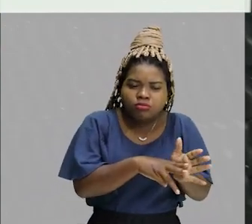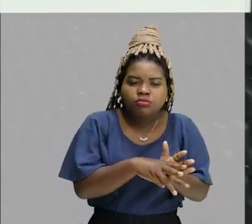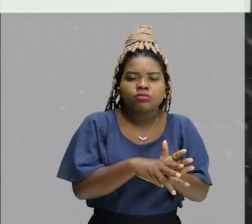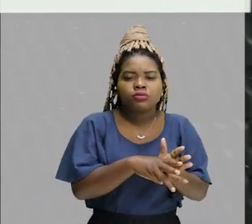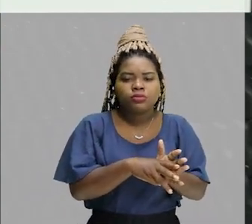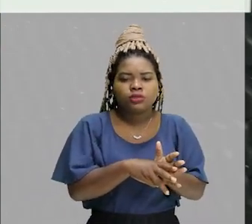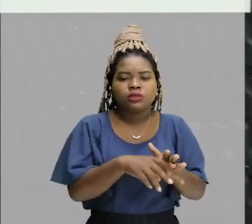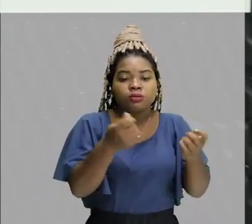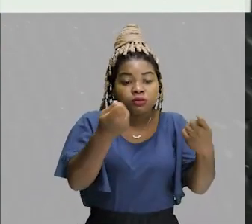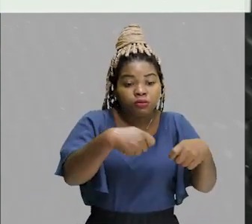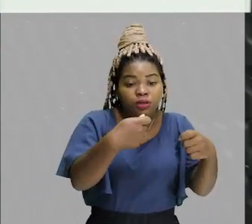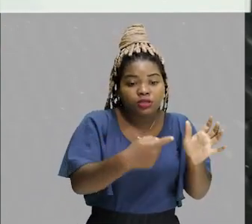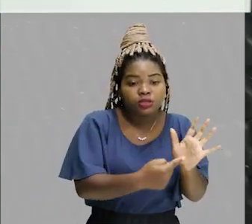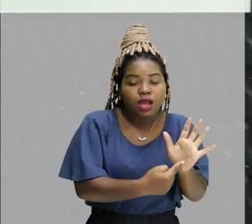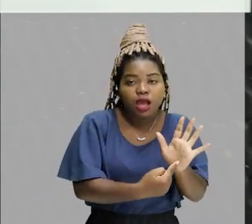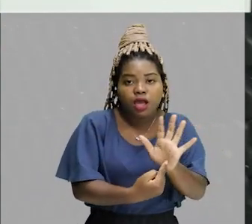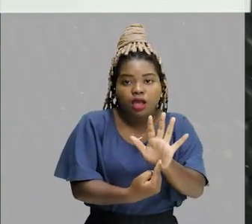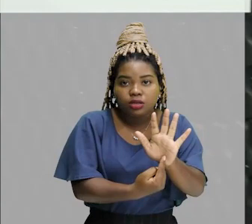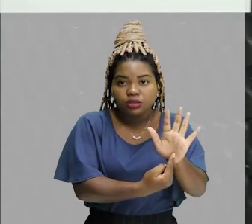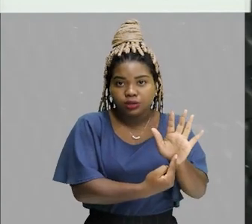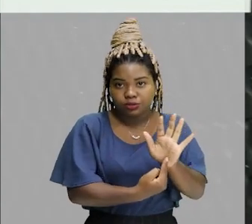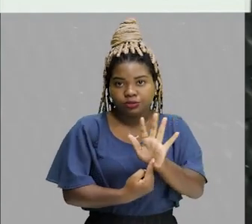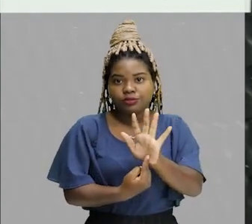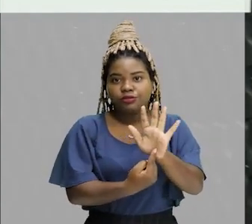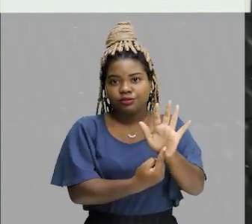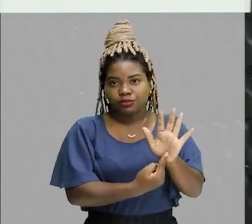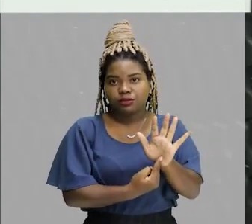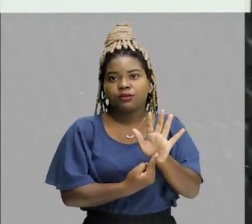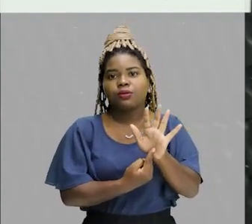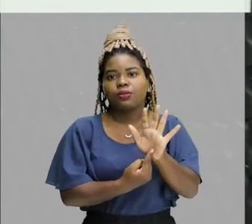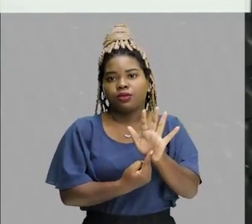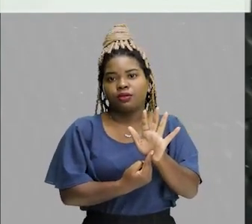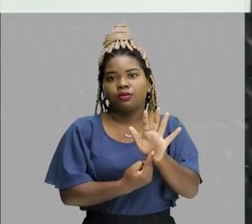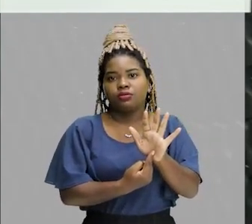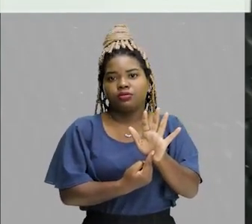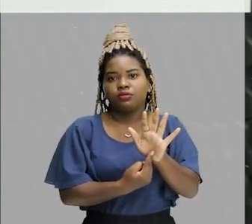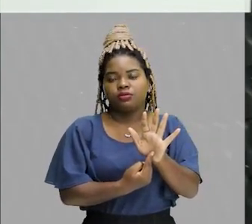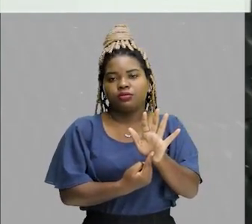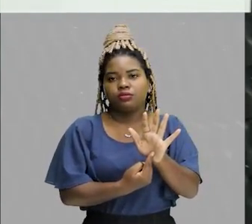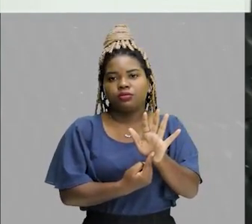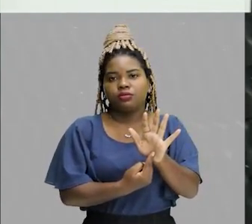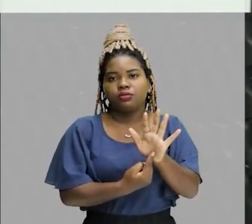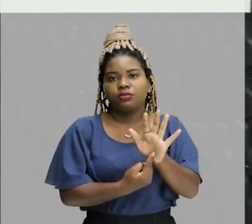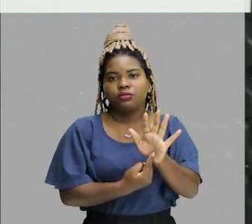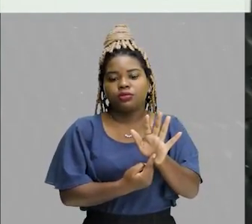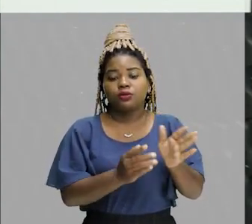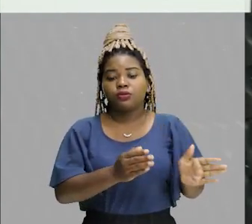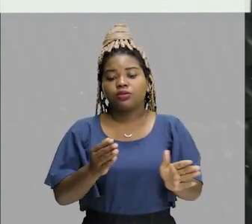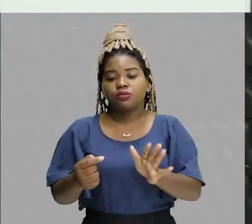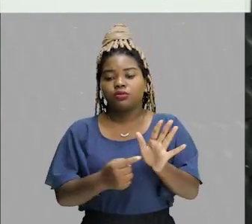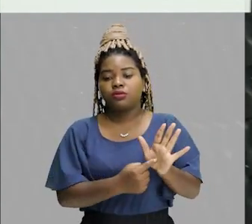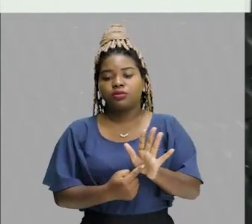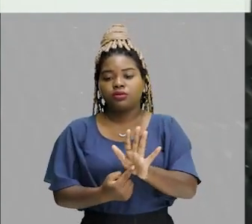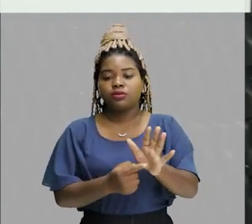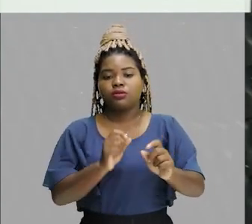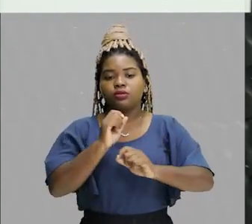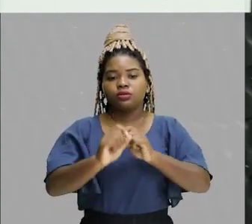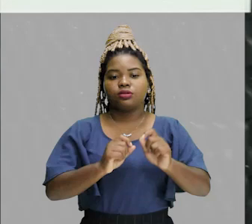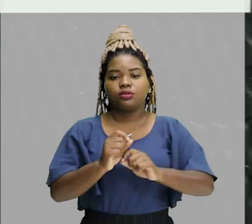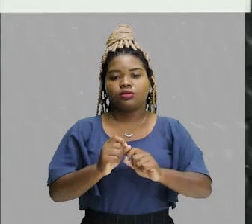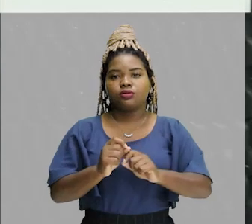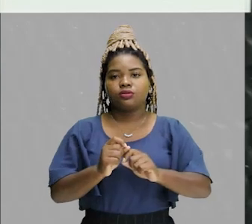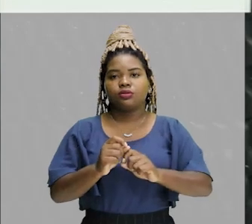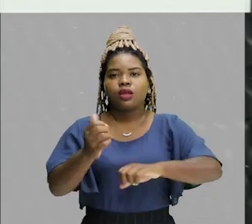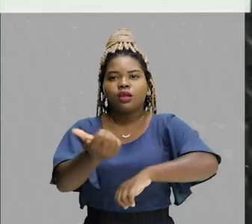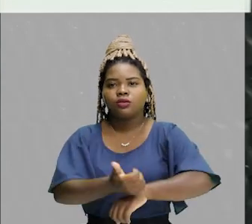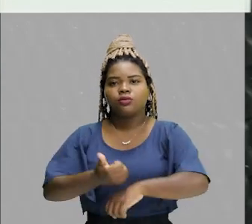em demonstrar algo, certo? Esse processo de demonstração, ele vai das premissas até a conclusão. Então, veja